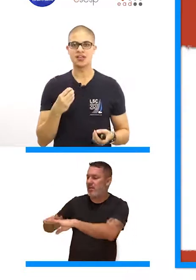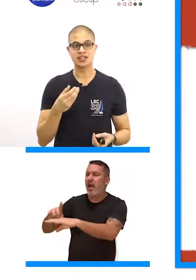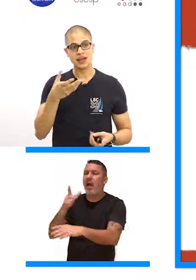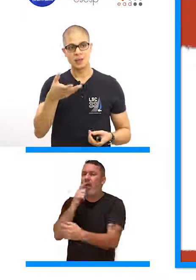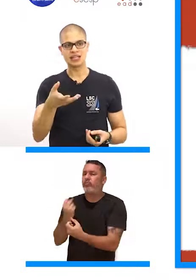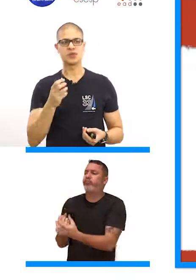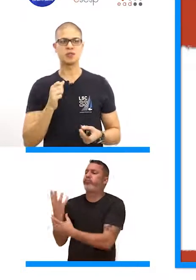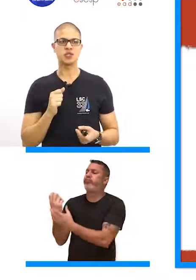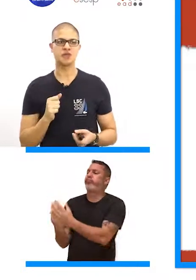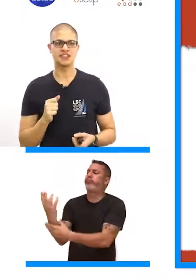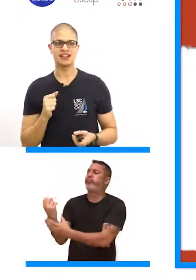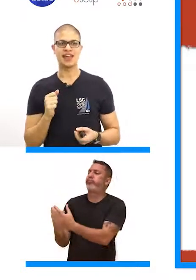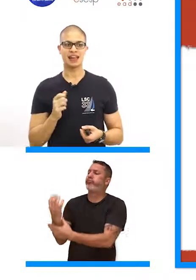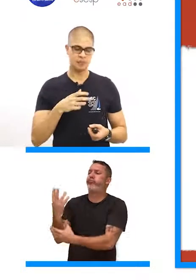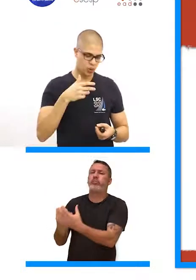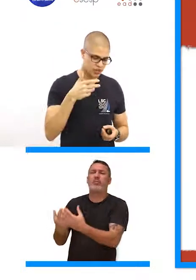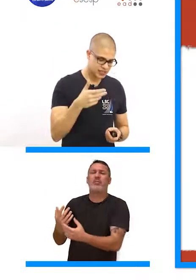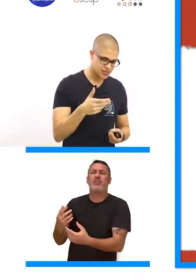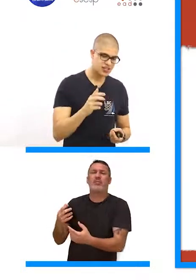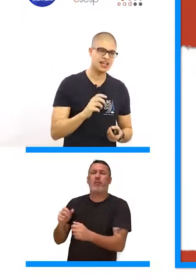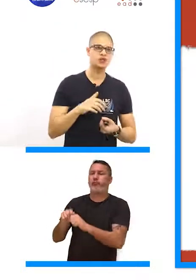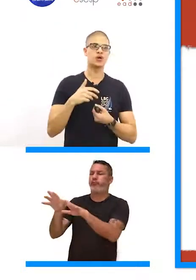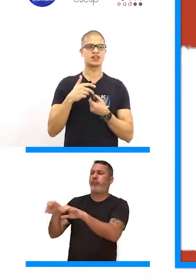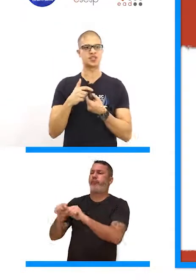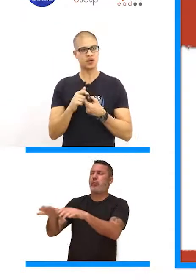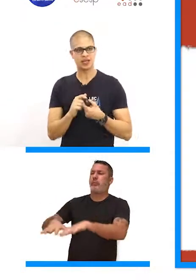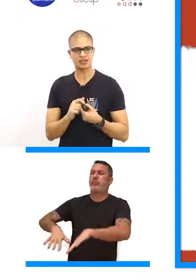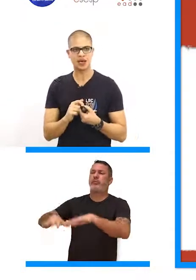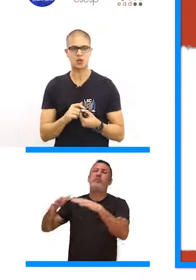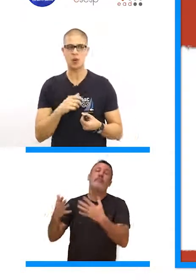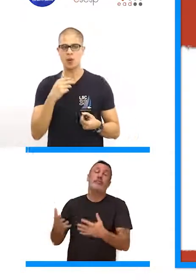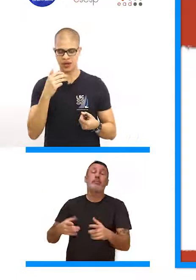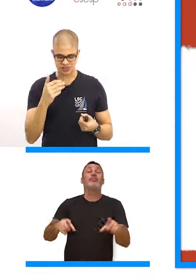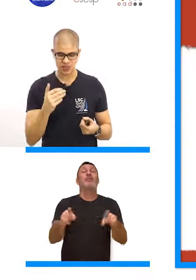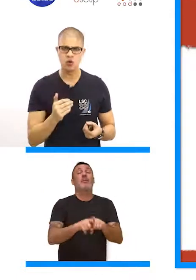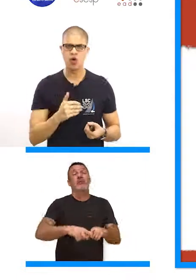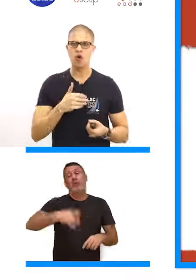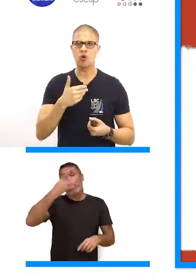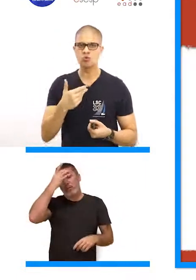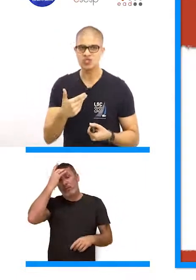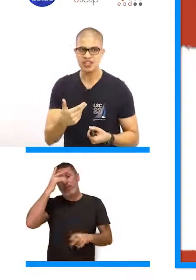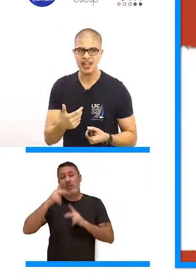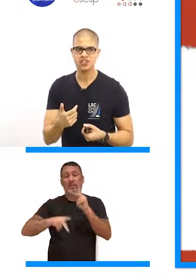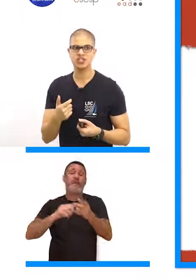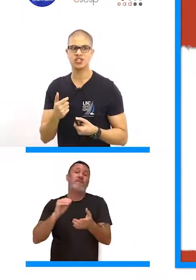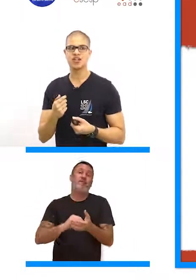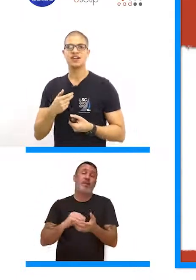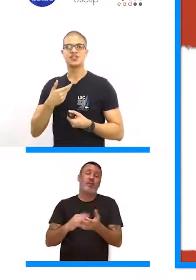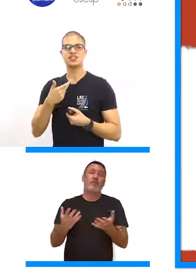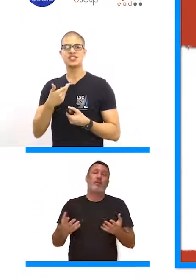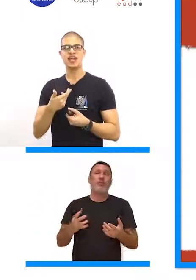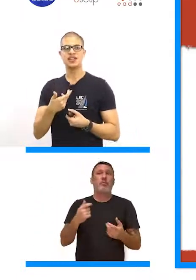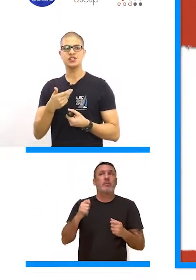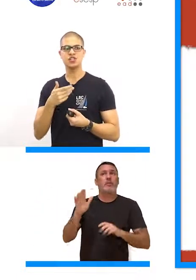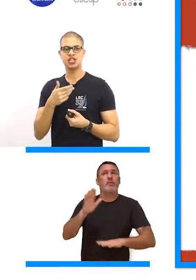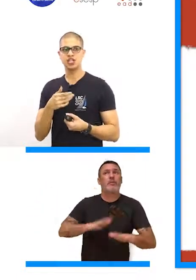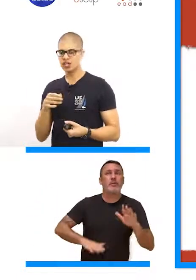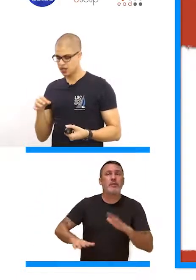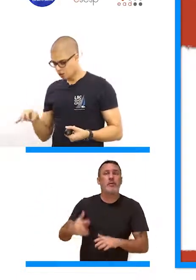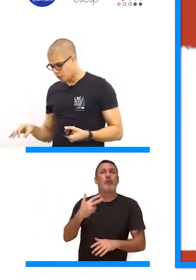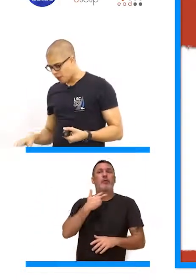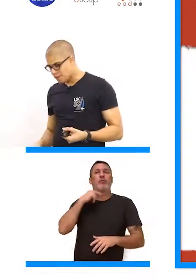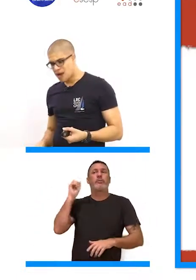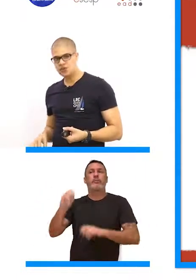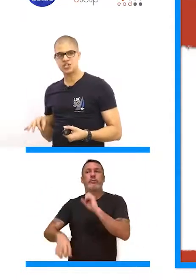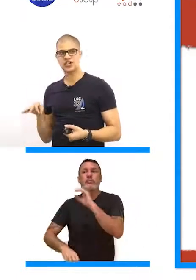que nós batemos mais uma vez na tecla a importância da educação ambiental, de uma população consciente, ciente de